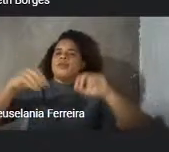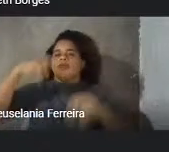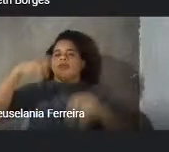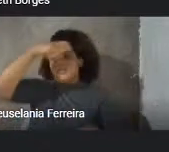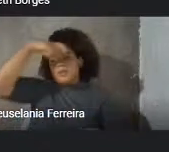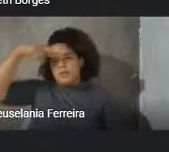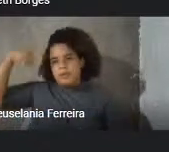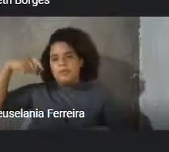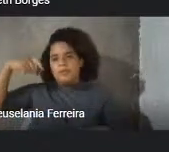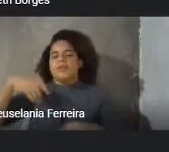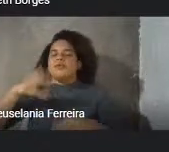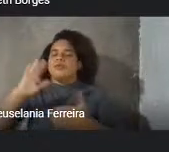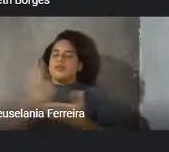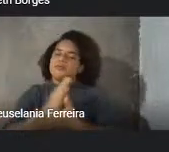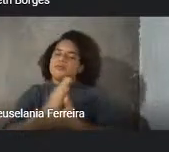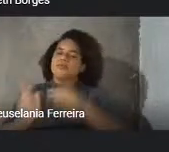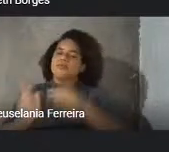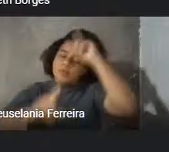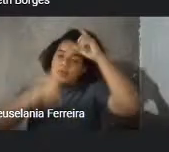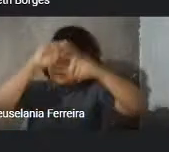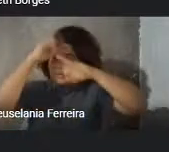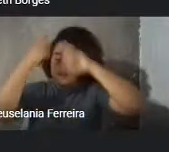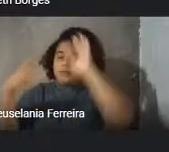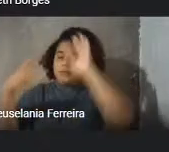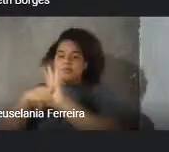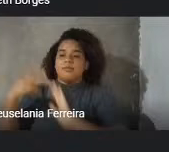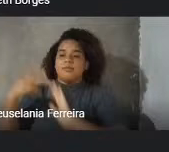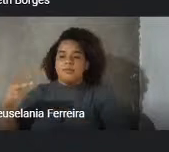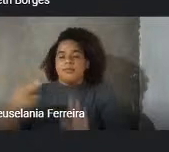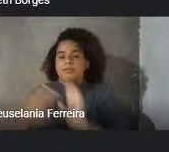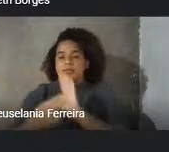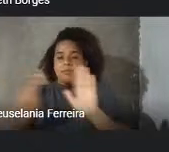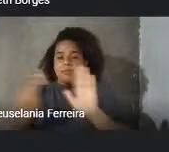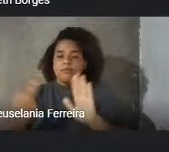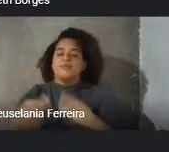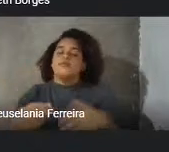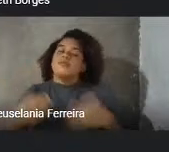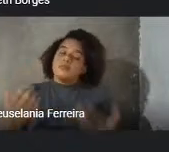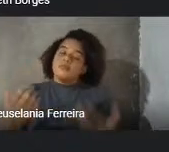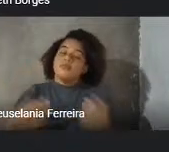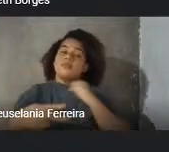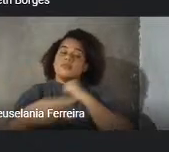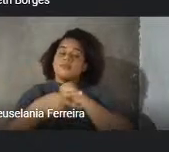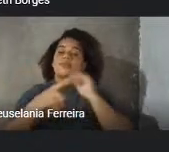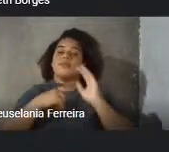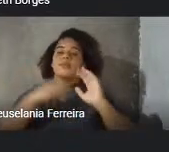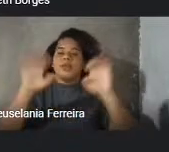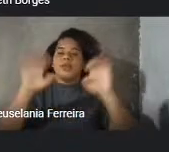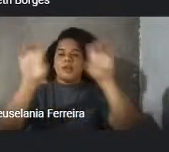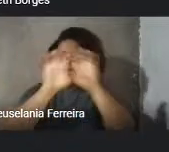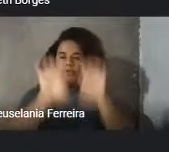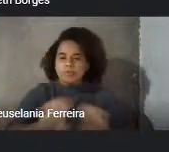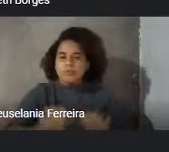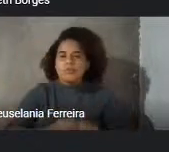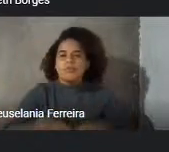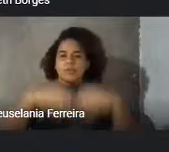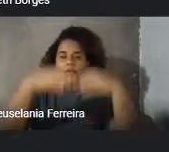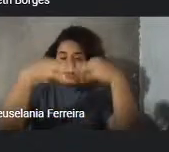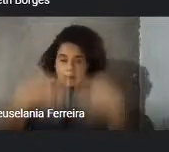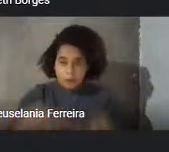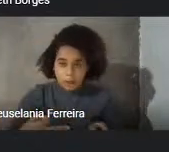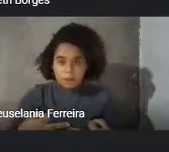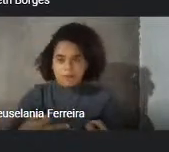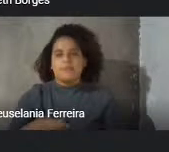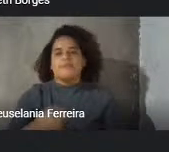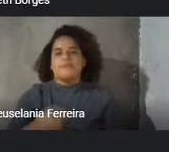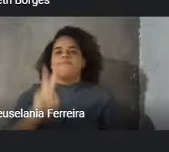ideias dele. Agora, ele, como protocolo, como toda a estrutura em si, vai demorar um pouco para sair,